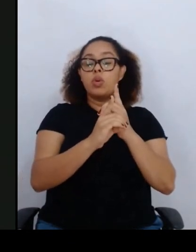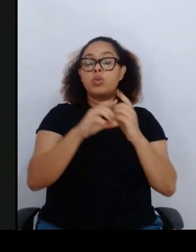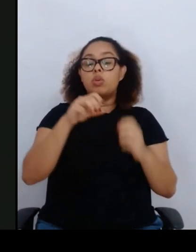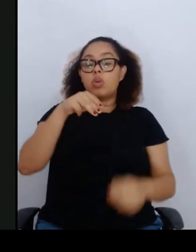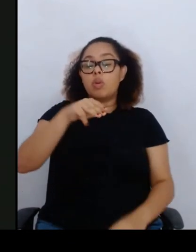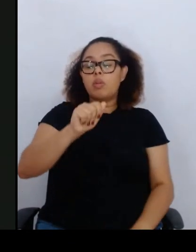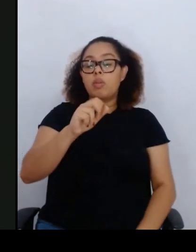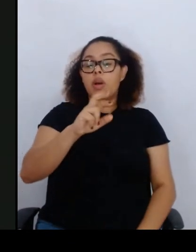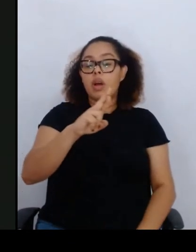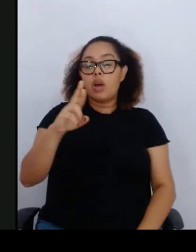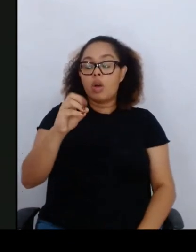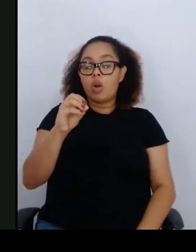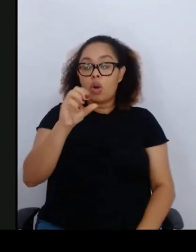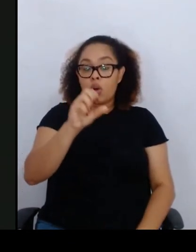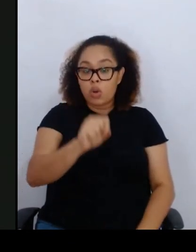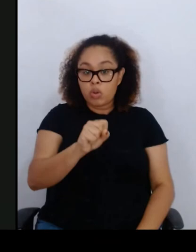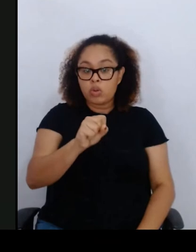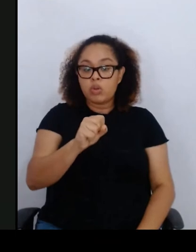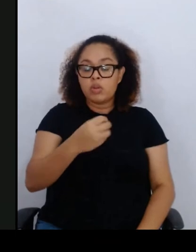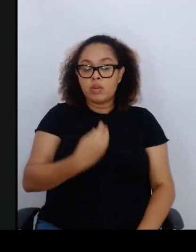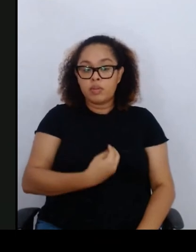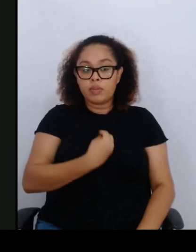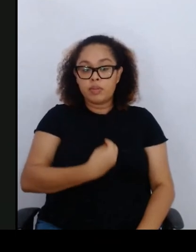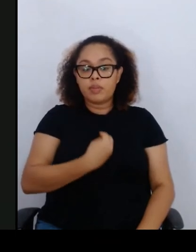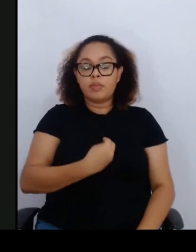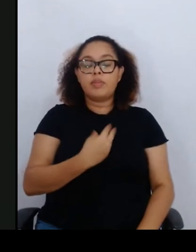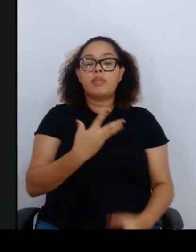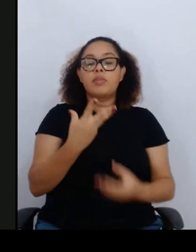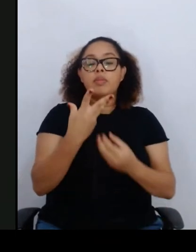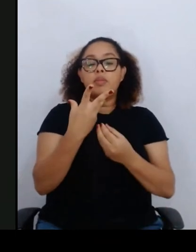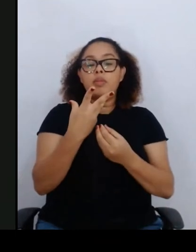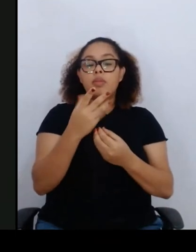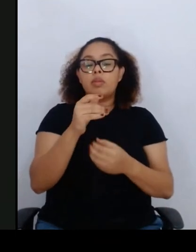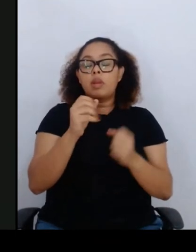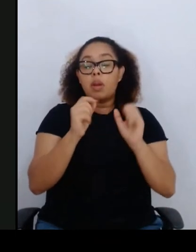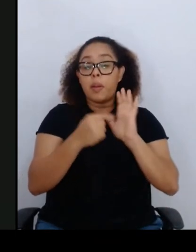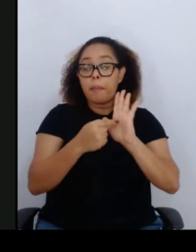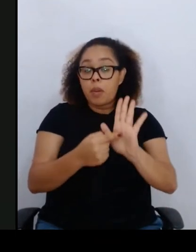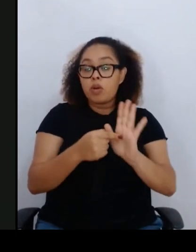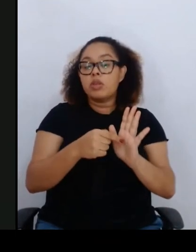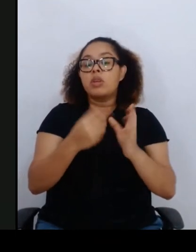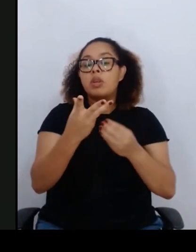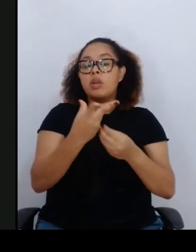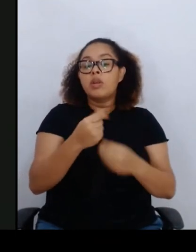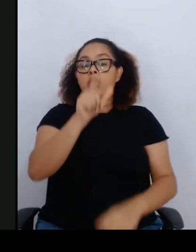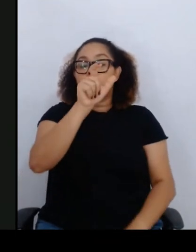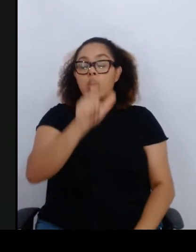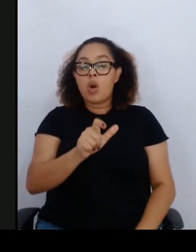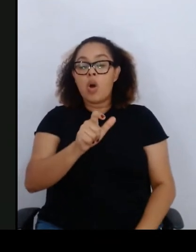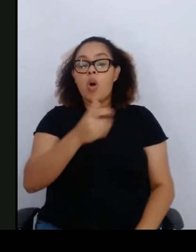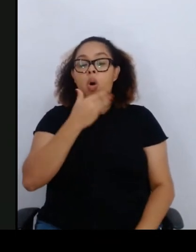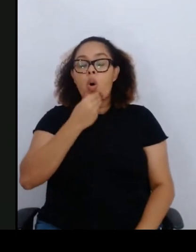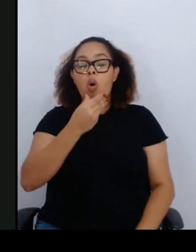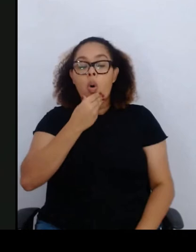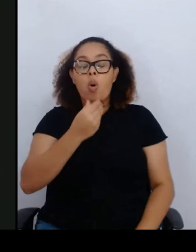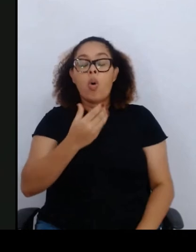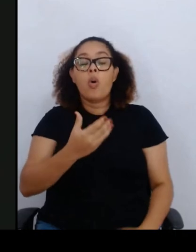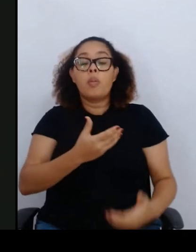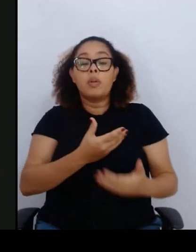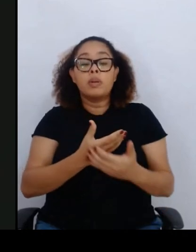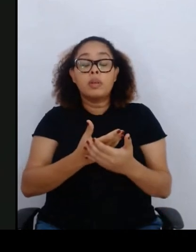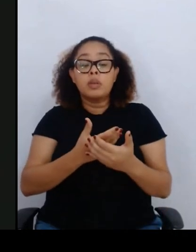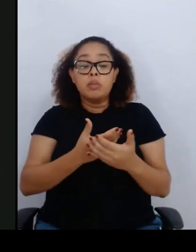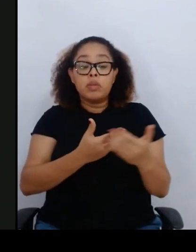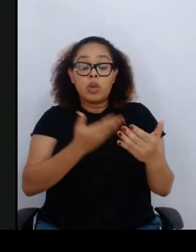na sua obra é obra é homem carregando uma criança de 1956 que retrata um homem marroquino